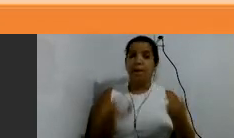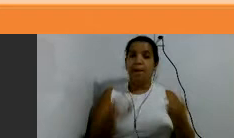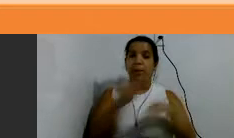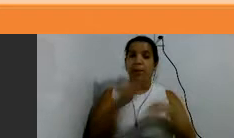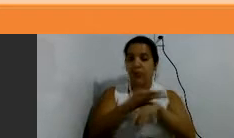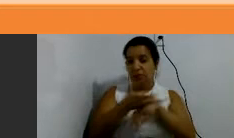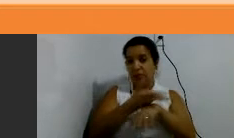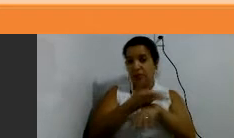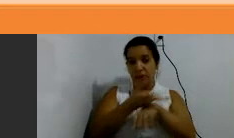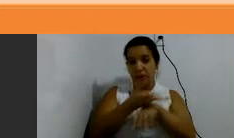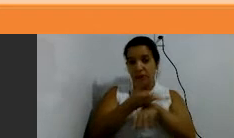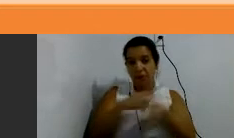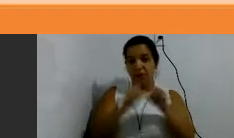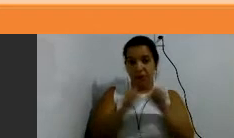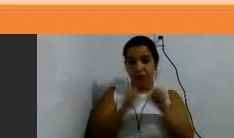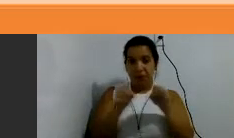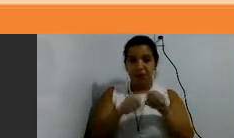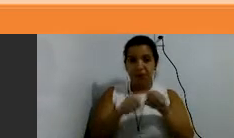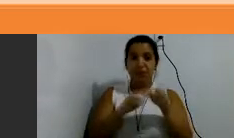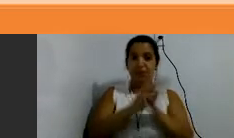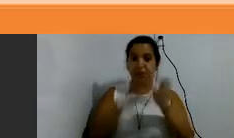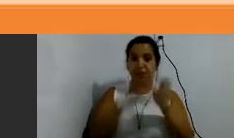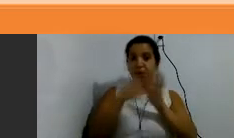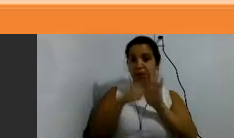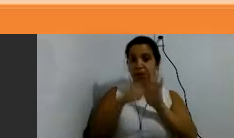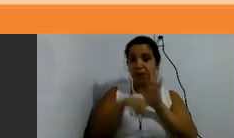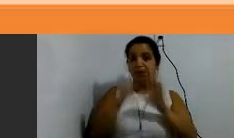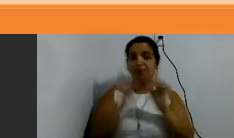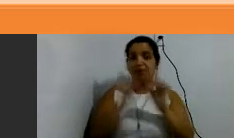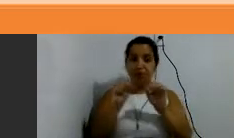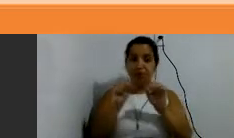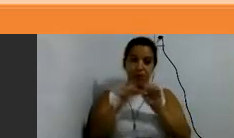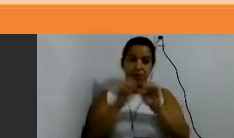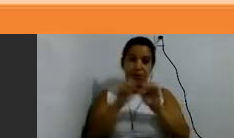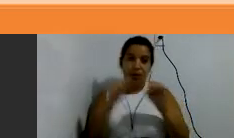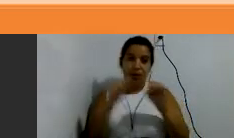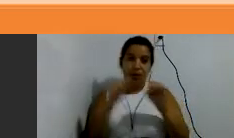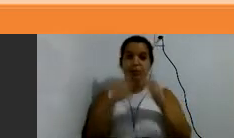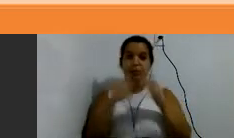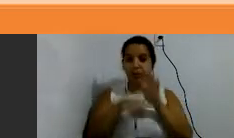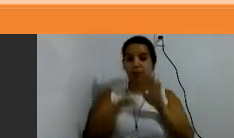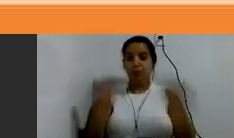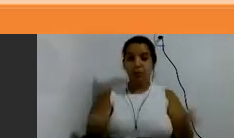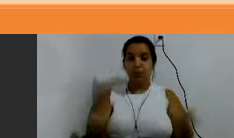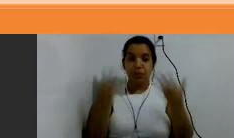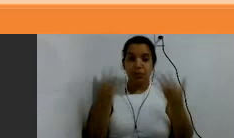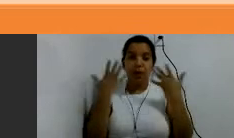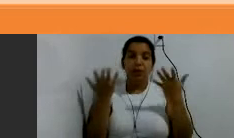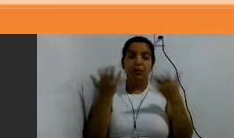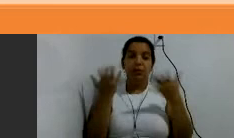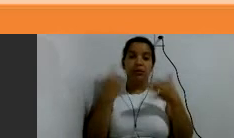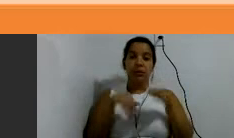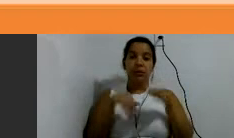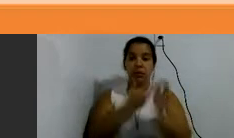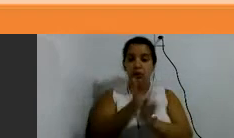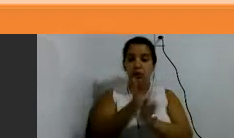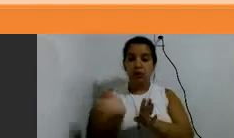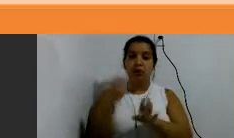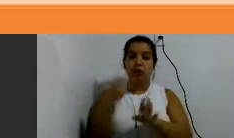paciente. Métodos imunológicos. A gente faz reação de imunofluorescência indireta, que é o método mais sensível